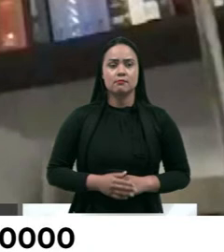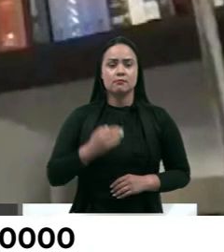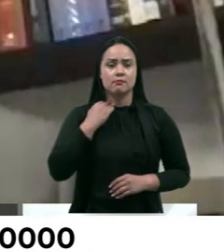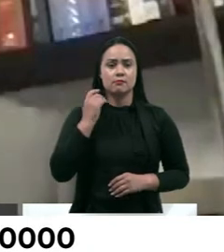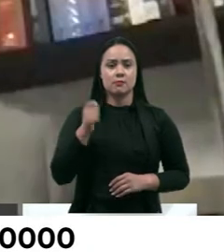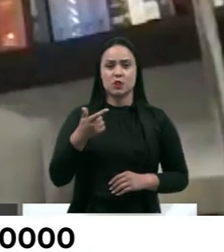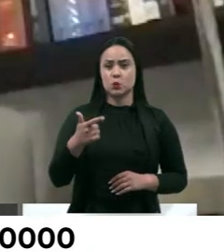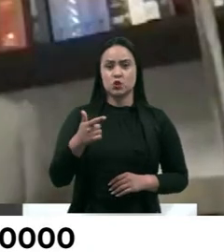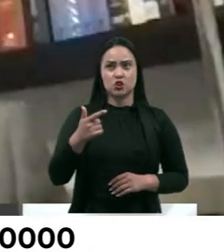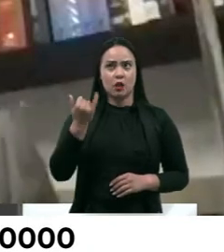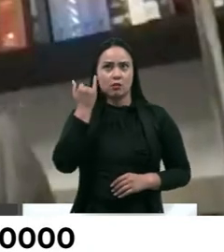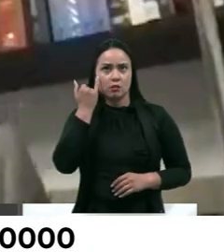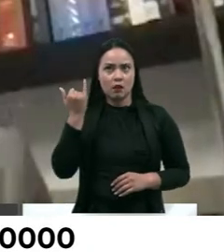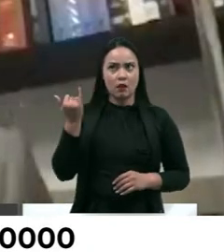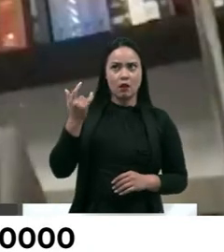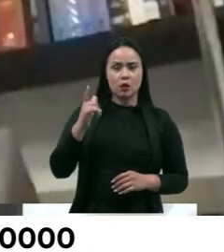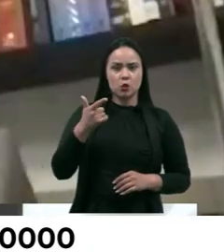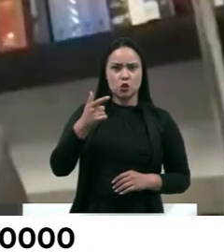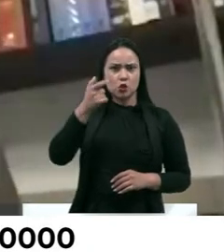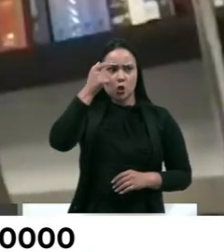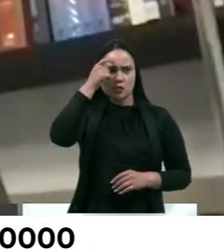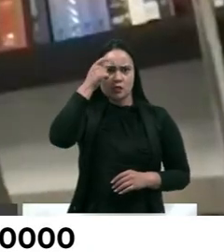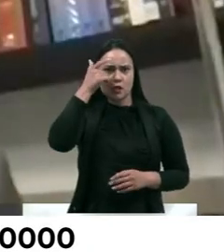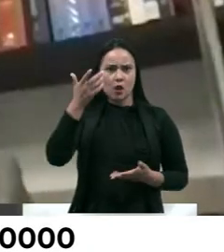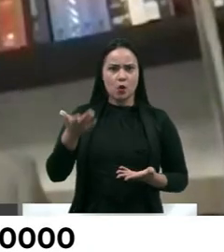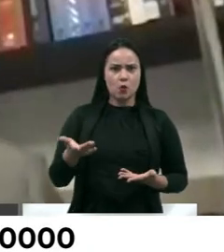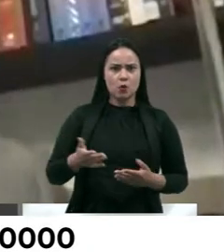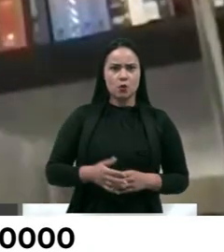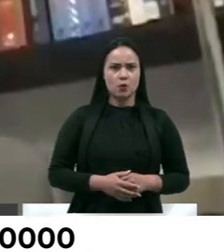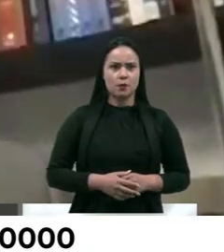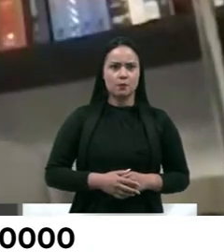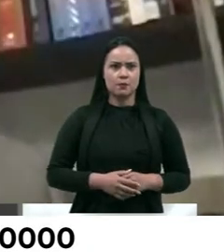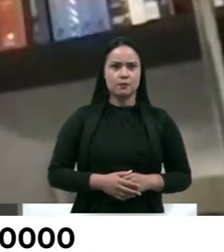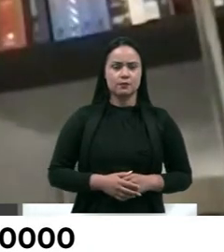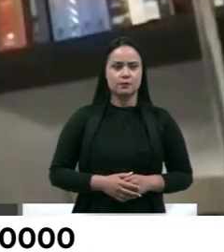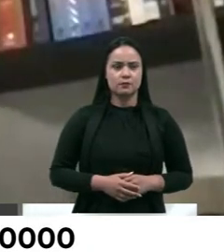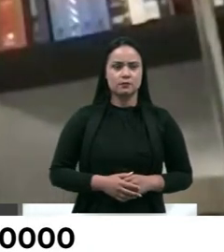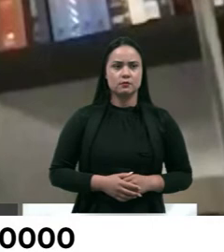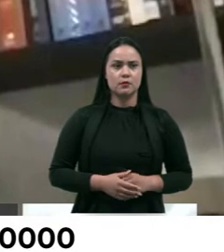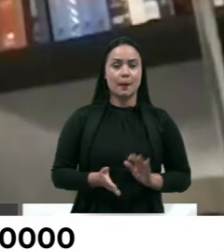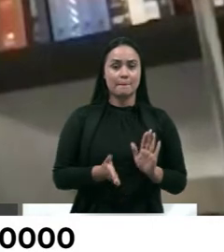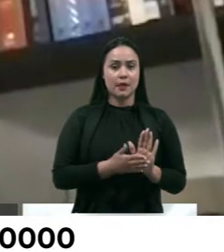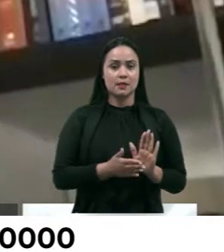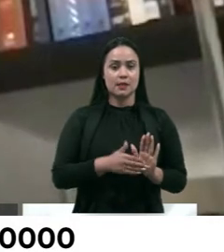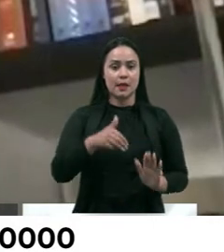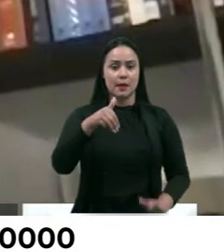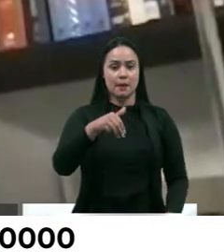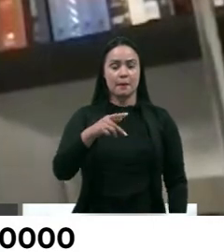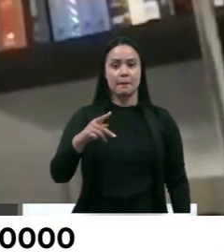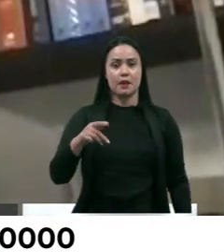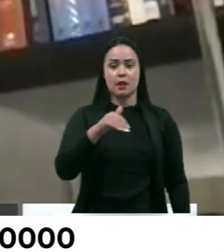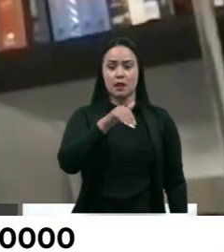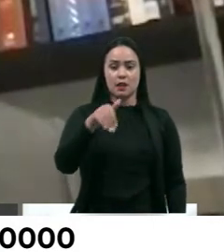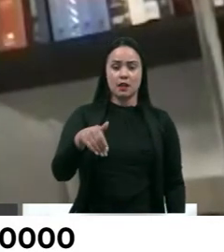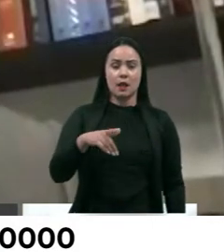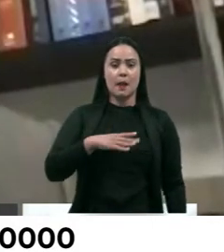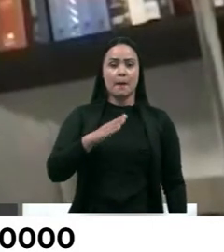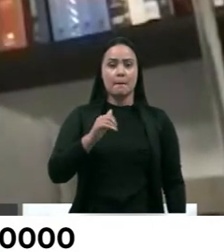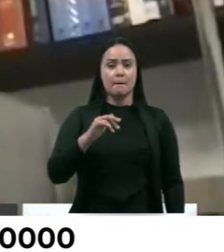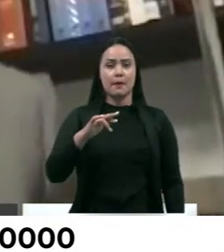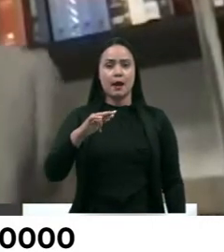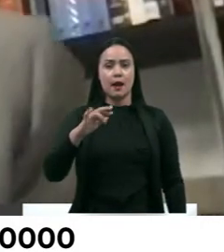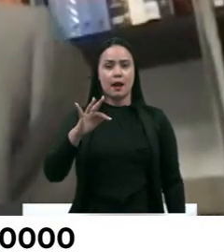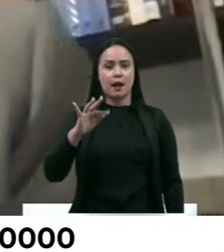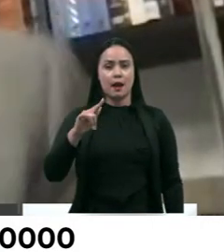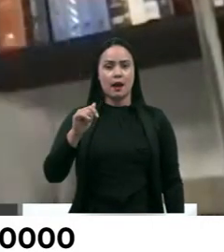essa ideia, não tinha esta noção, seja do parecer do MP que estava ali pela bagatela,